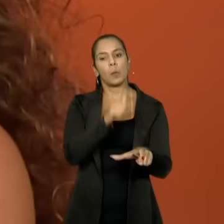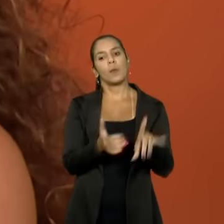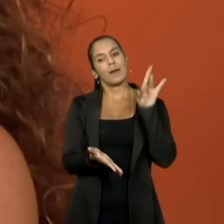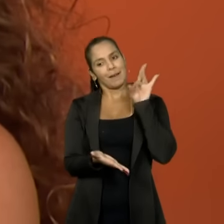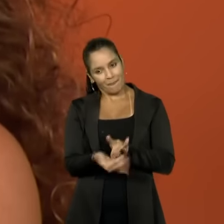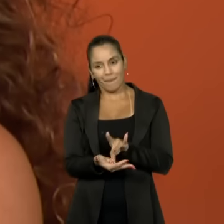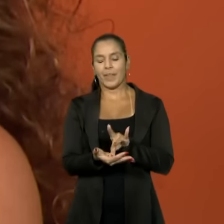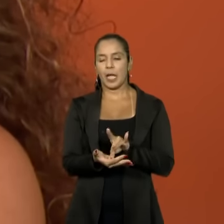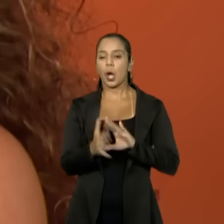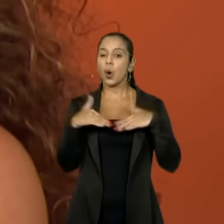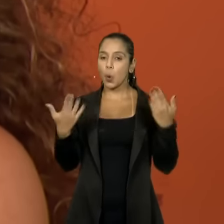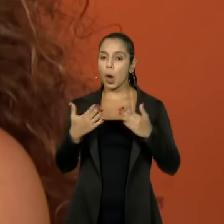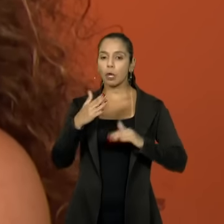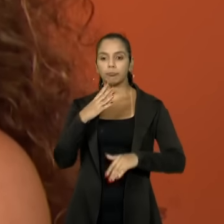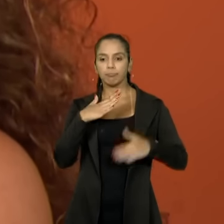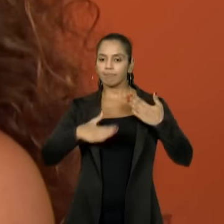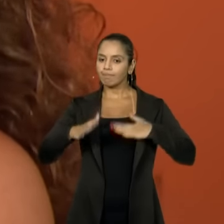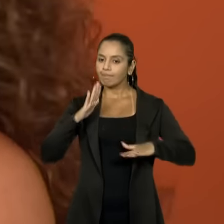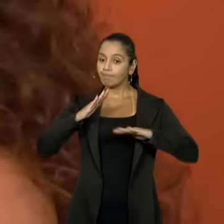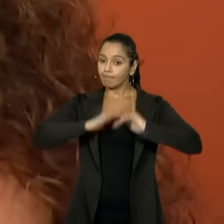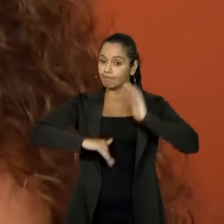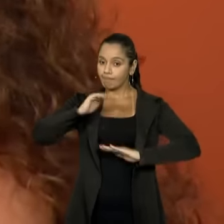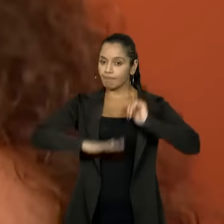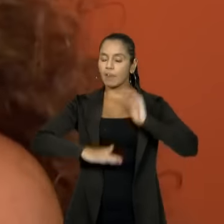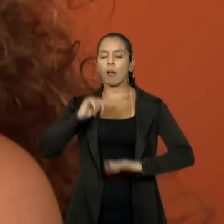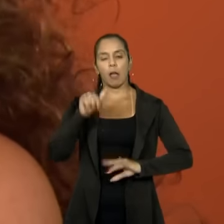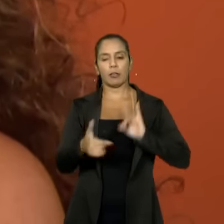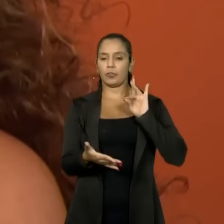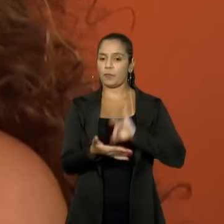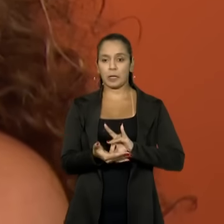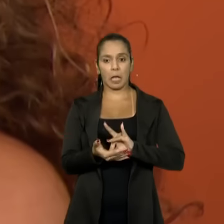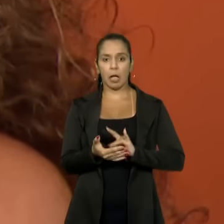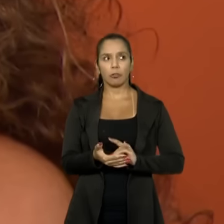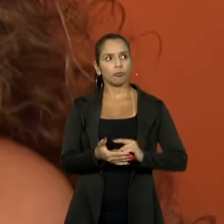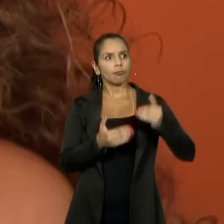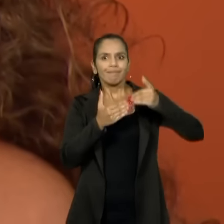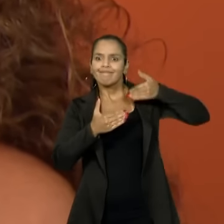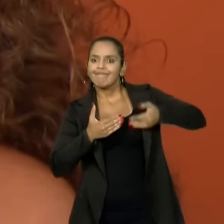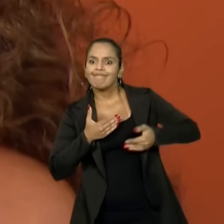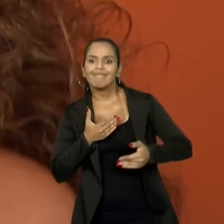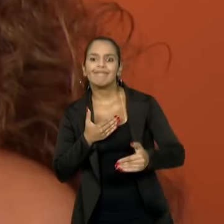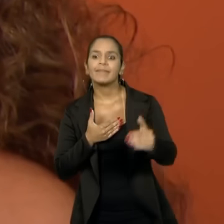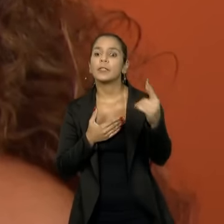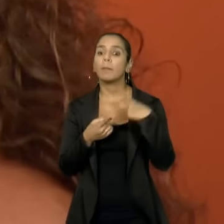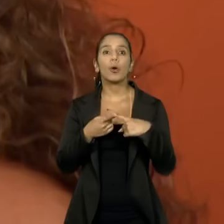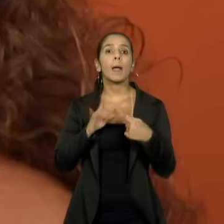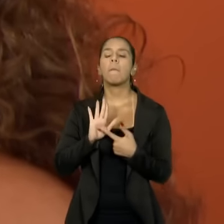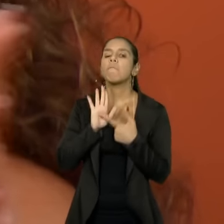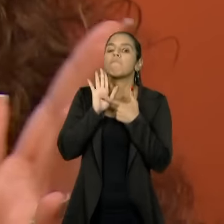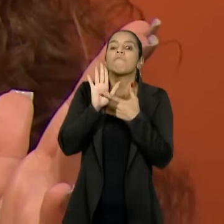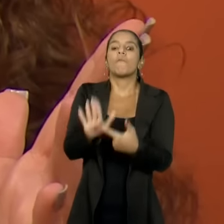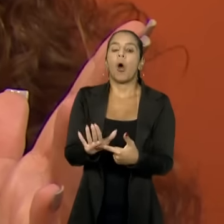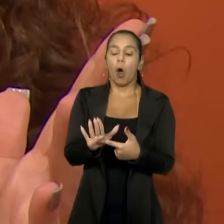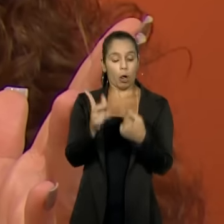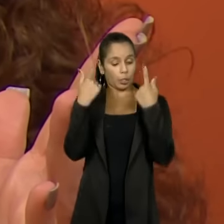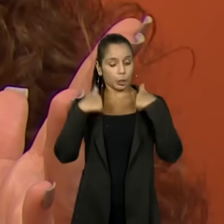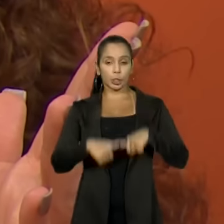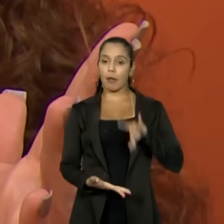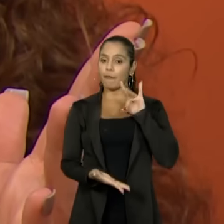um artista é de verdade, ele se torna atemporal. É. Porque ele passa a verdade dele para todas as